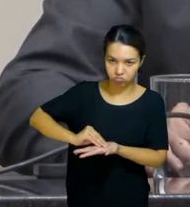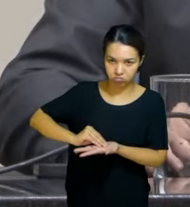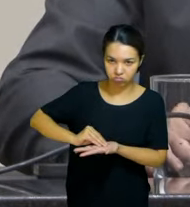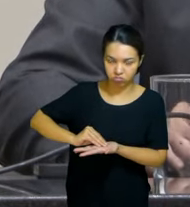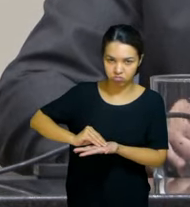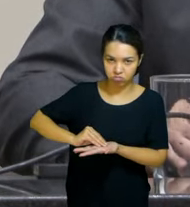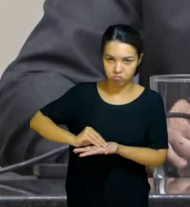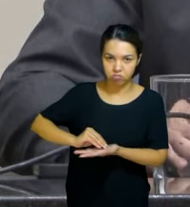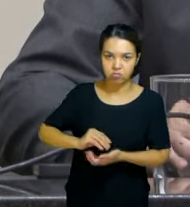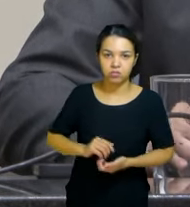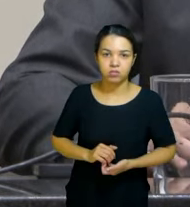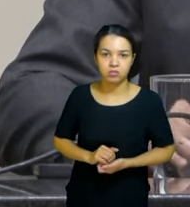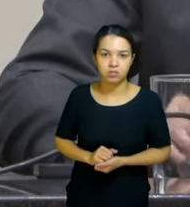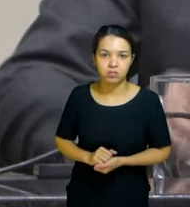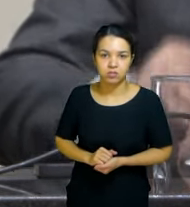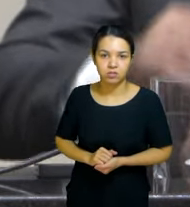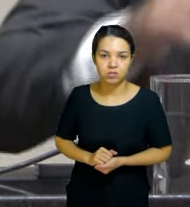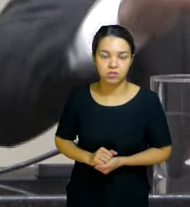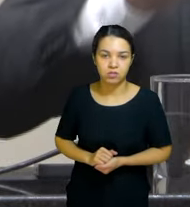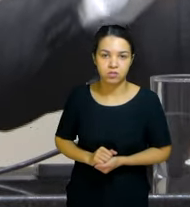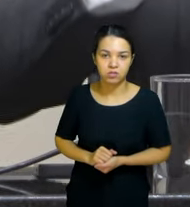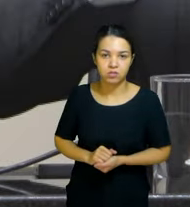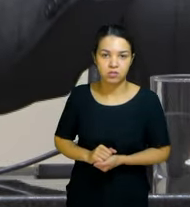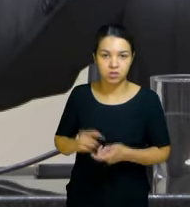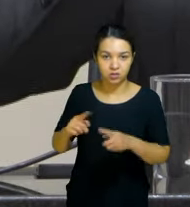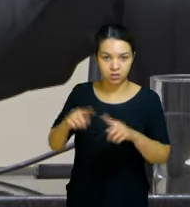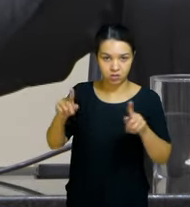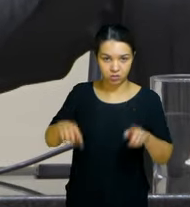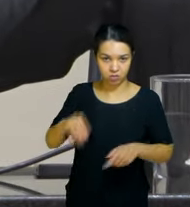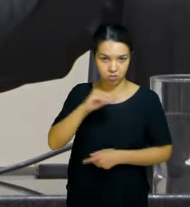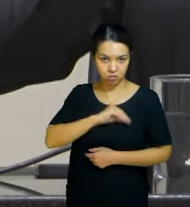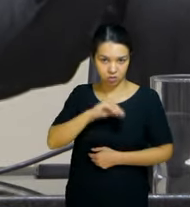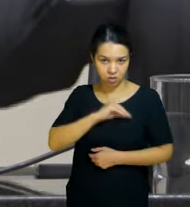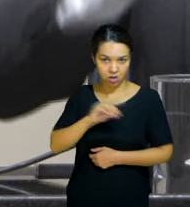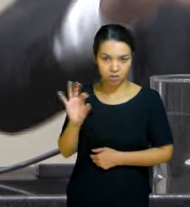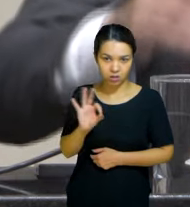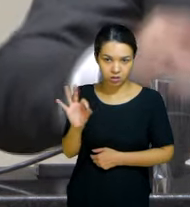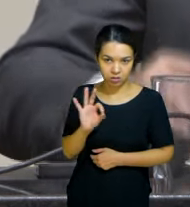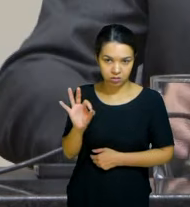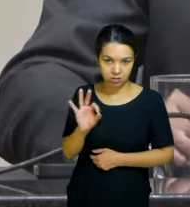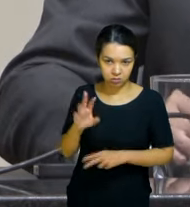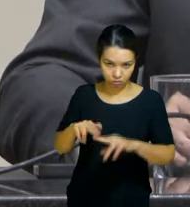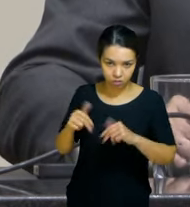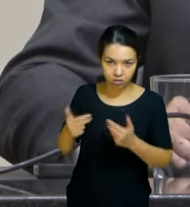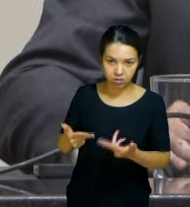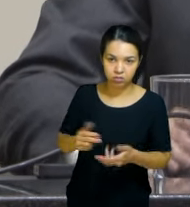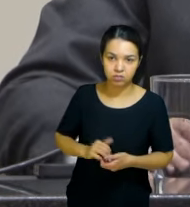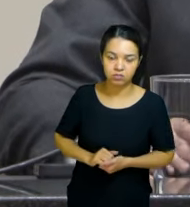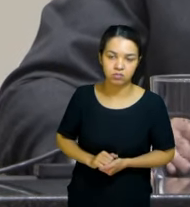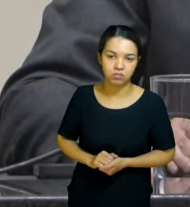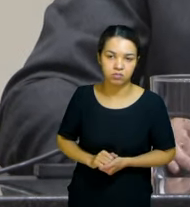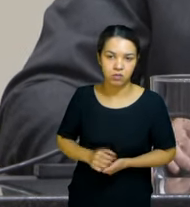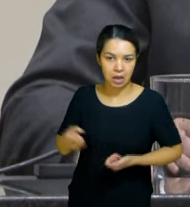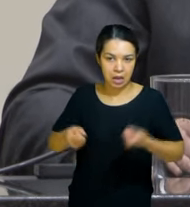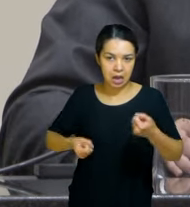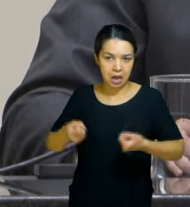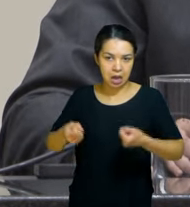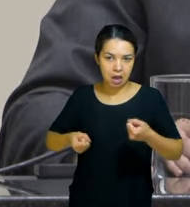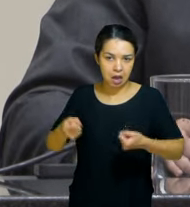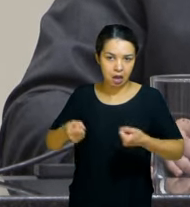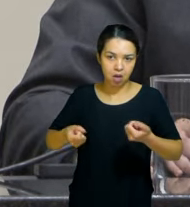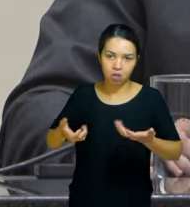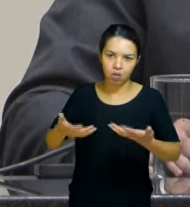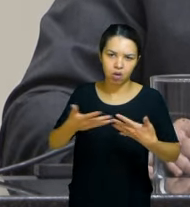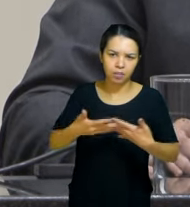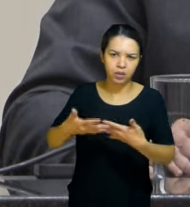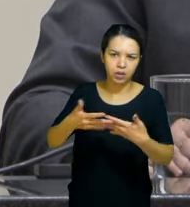servidor? Foi servidor que não foi remunerado? Foi falta de carro, caminhão? Foi falta